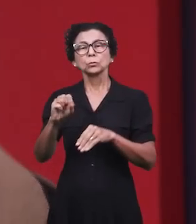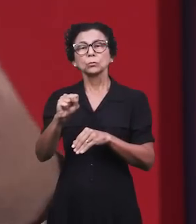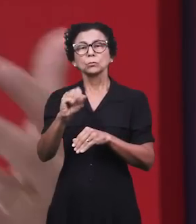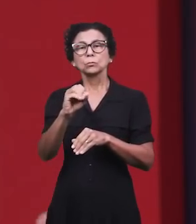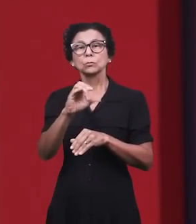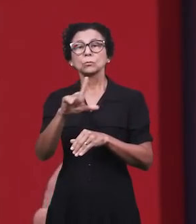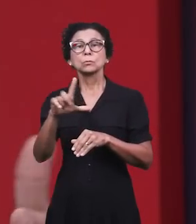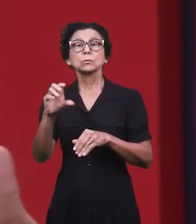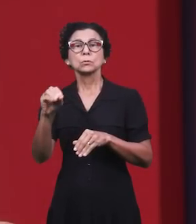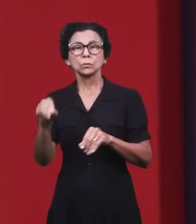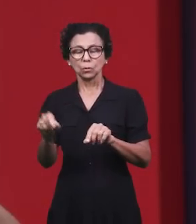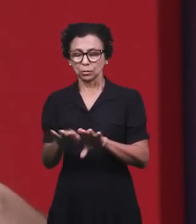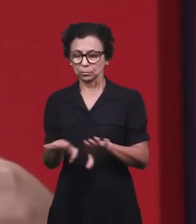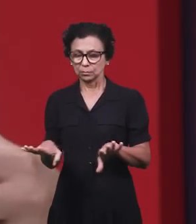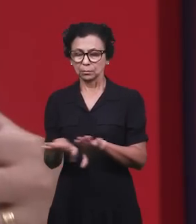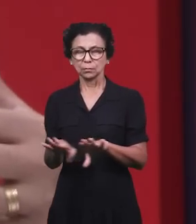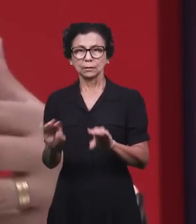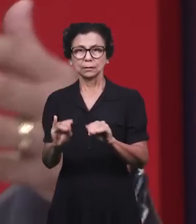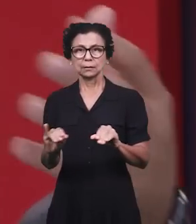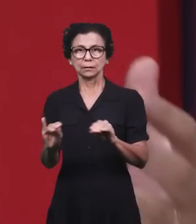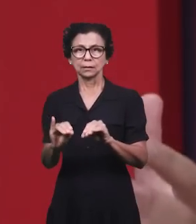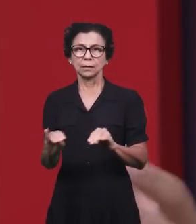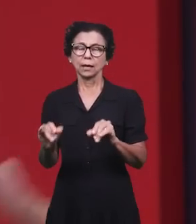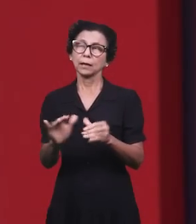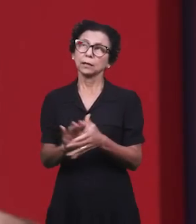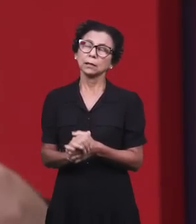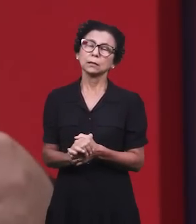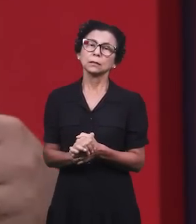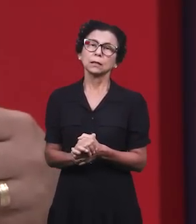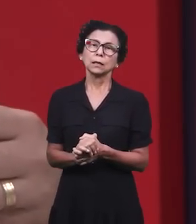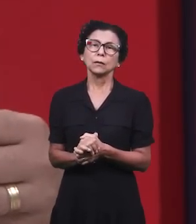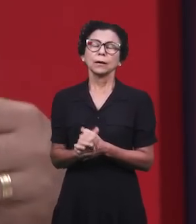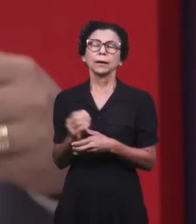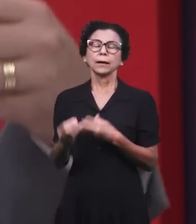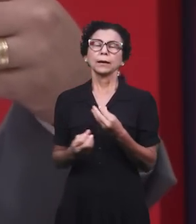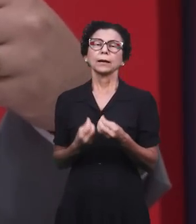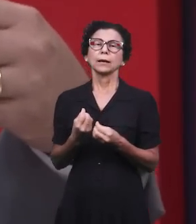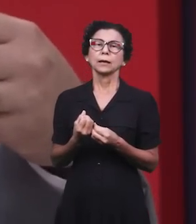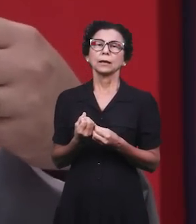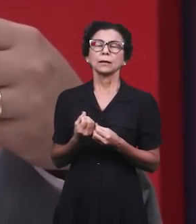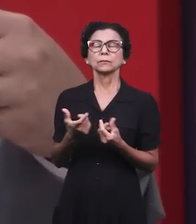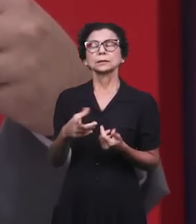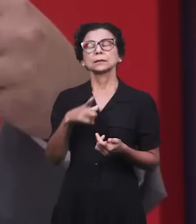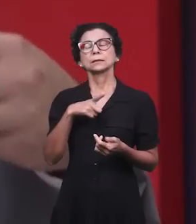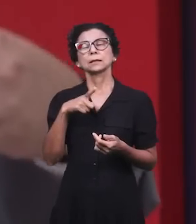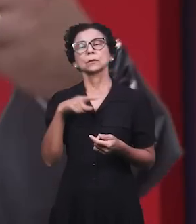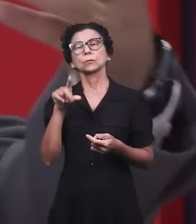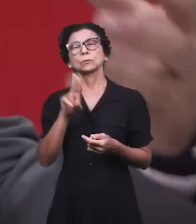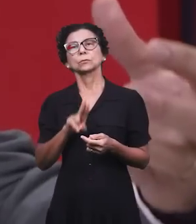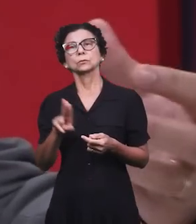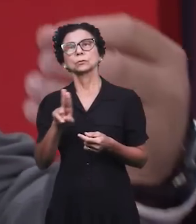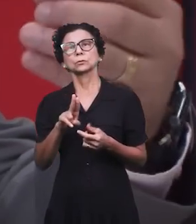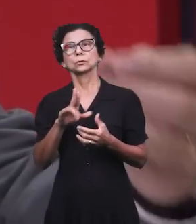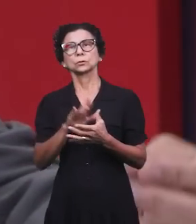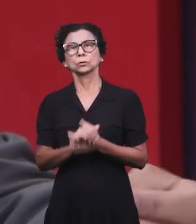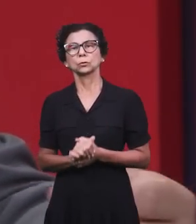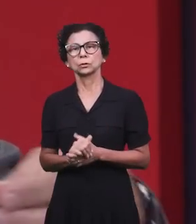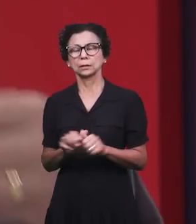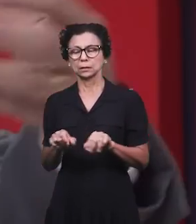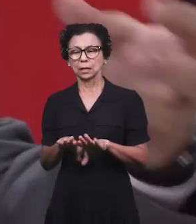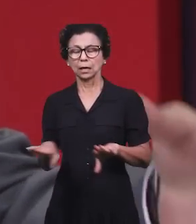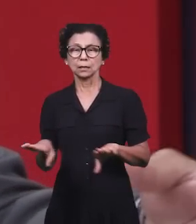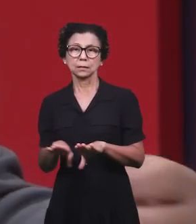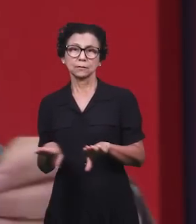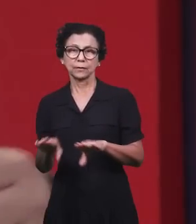terreno que você vai construir. Então, quando você fala de fundação, você tem fundações com solos